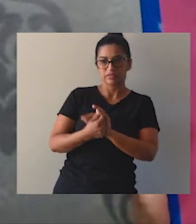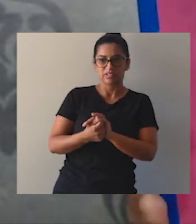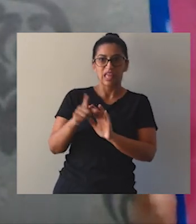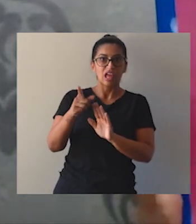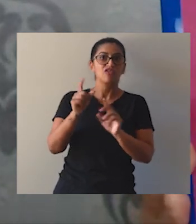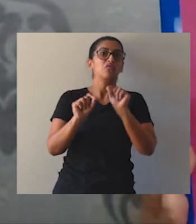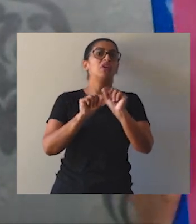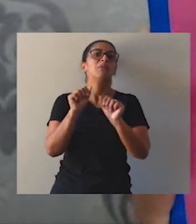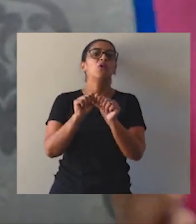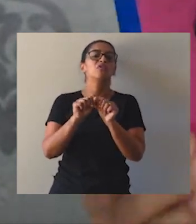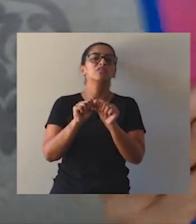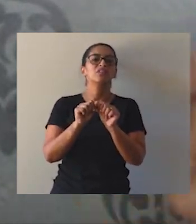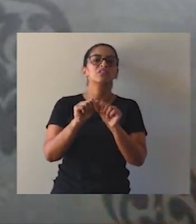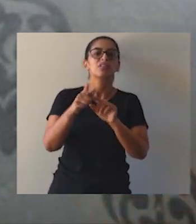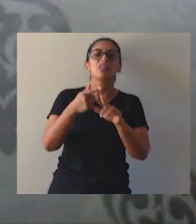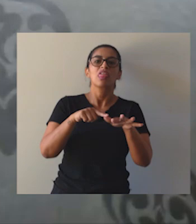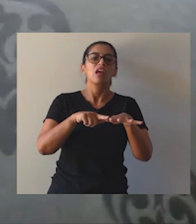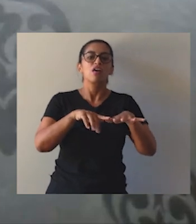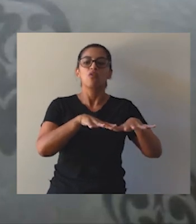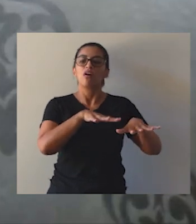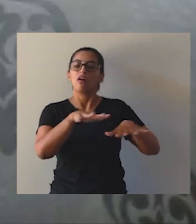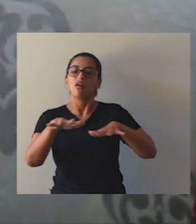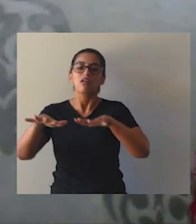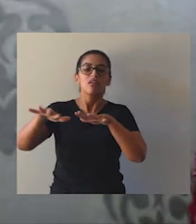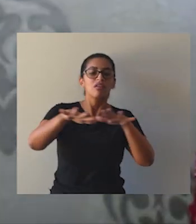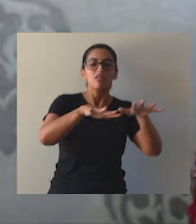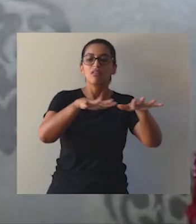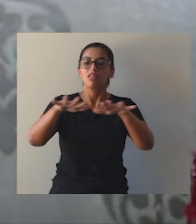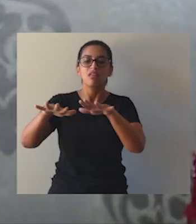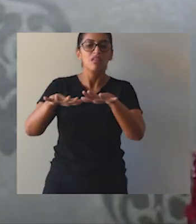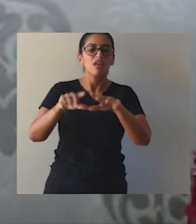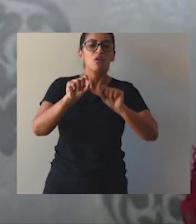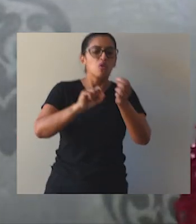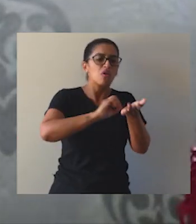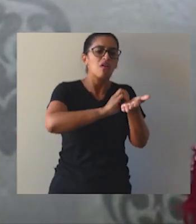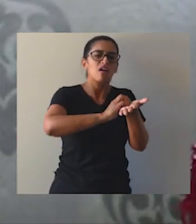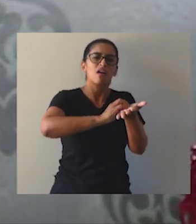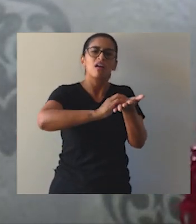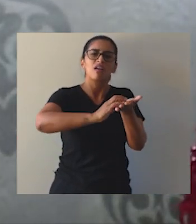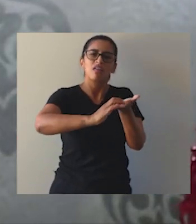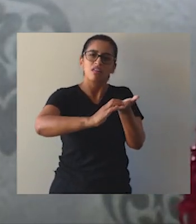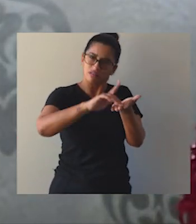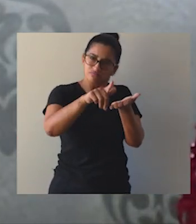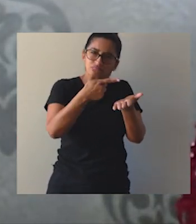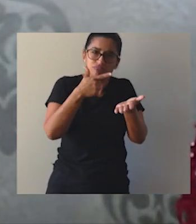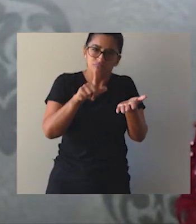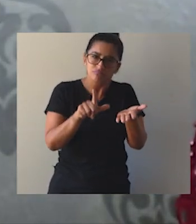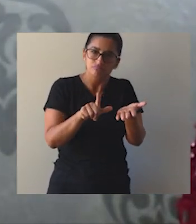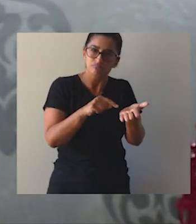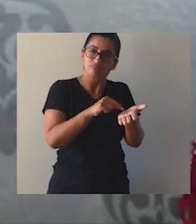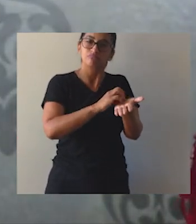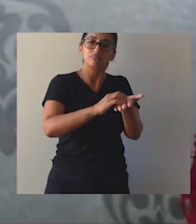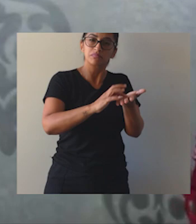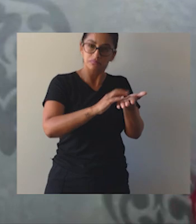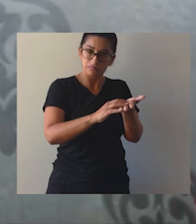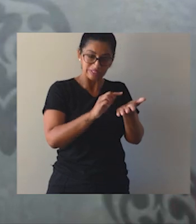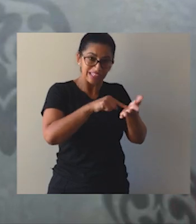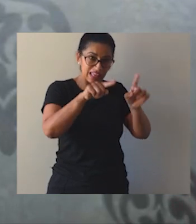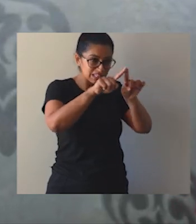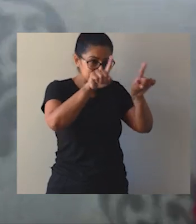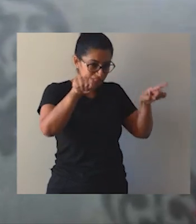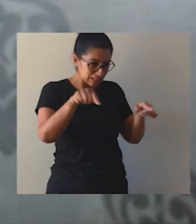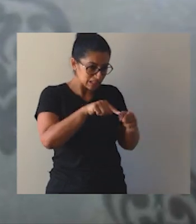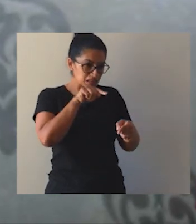No tato, vamos ver. Então, aqui são placas para a gente trabalhar a